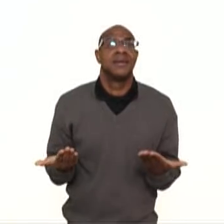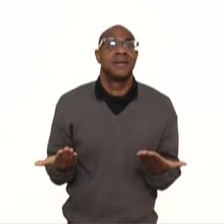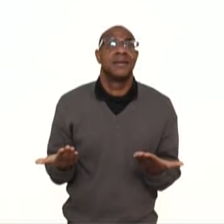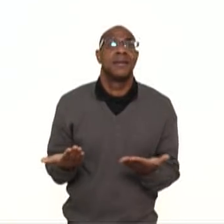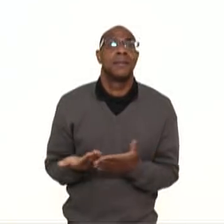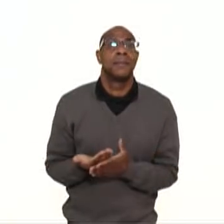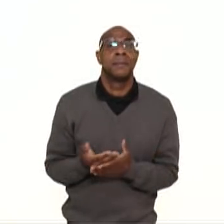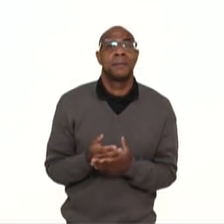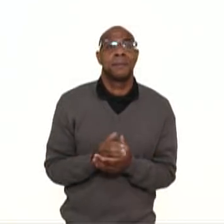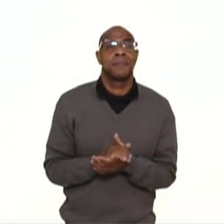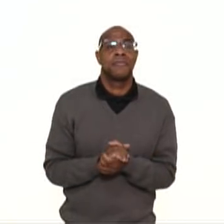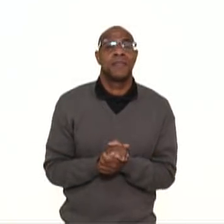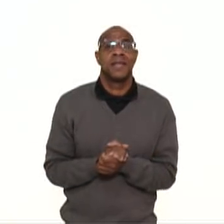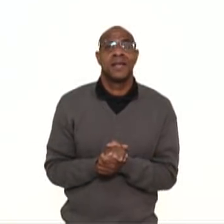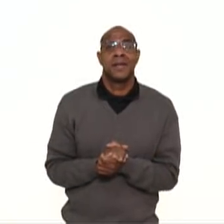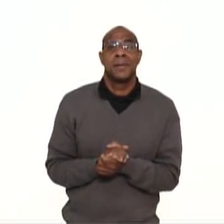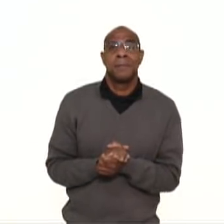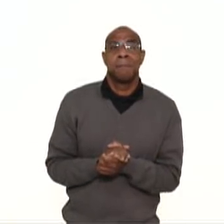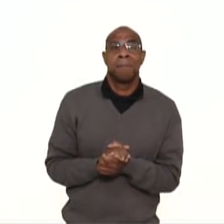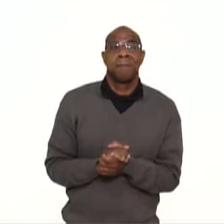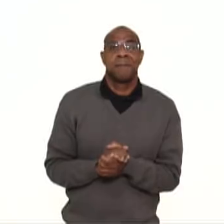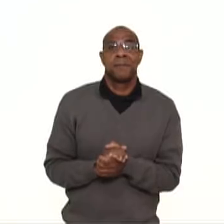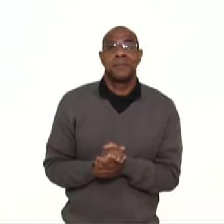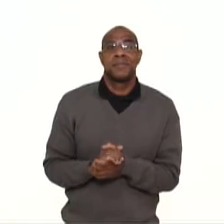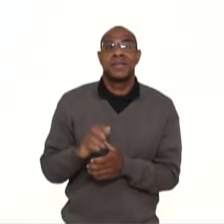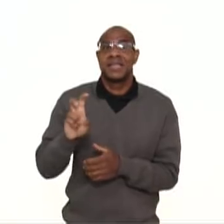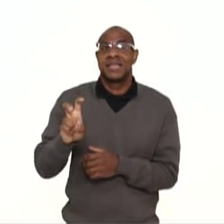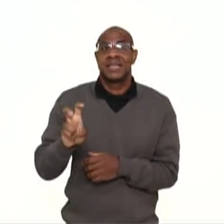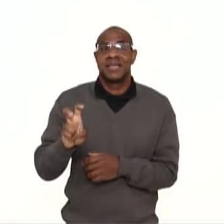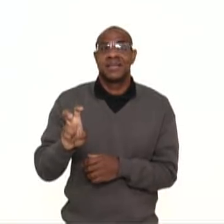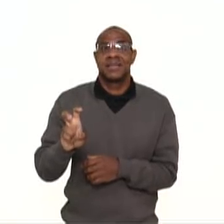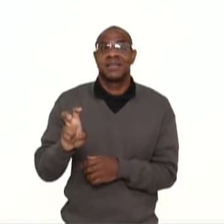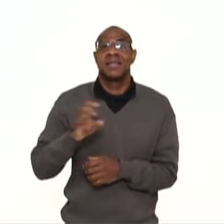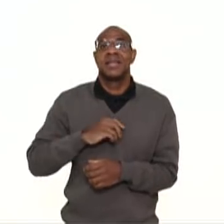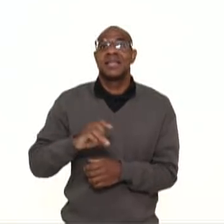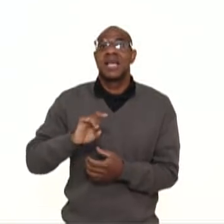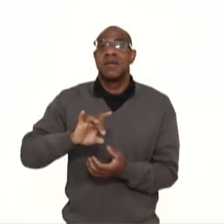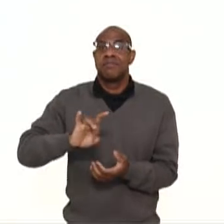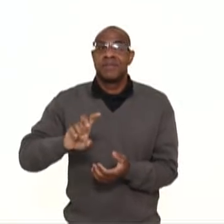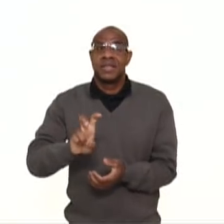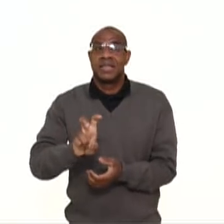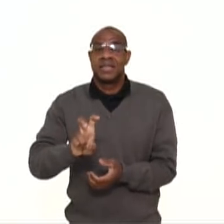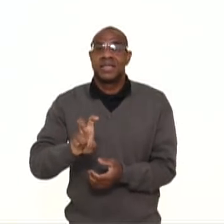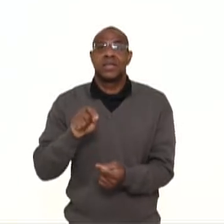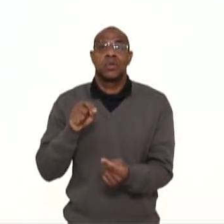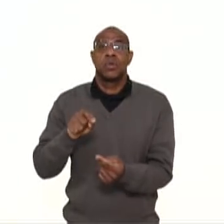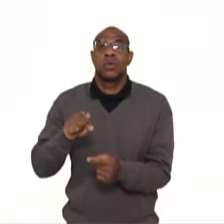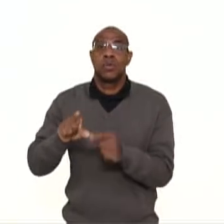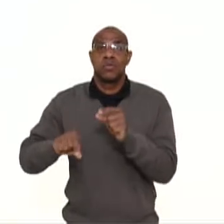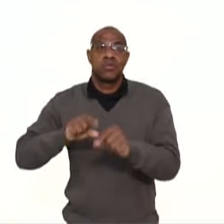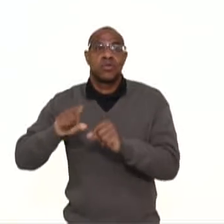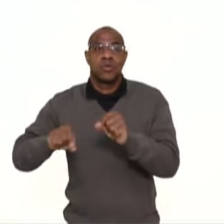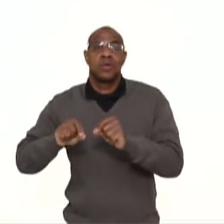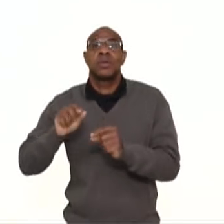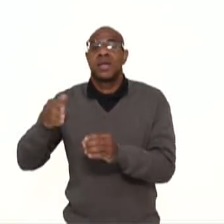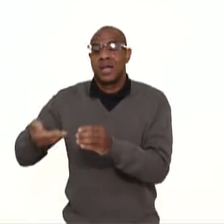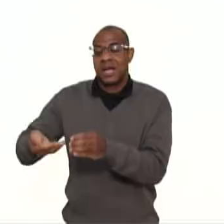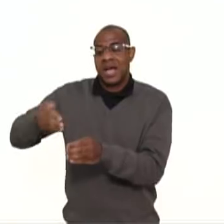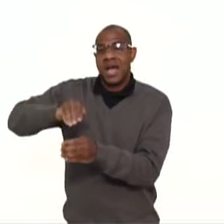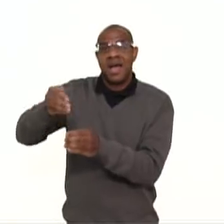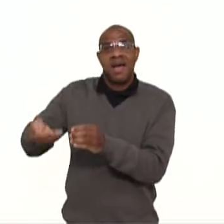Para cada calda existem 18 opções de sorvete, ou seja, 18 opções com calda de chocolate no total de 90 opções. 18 por 90 é